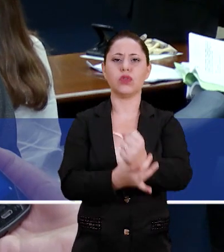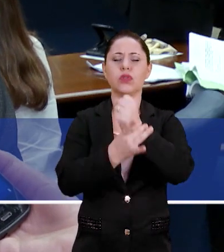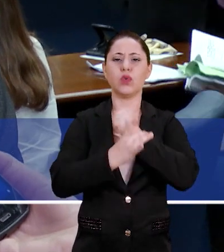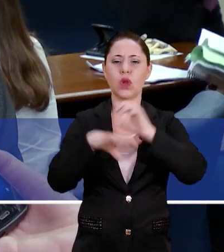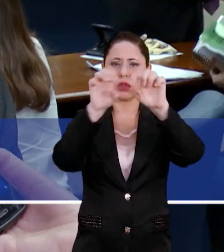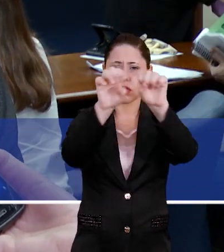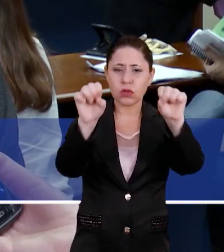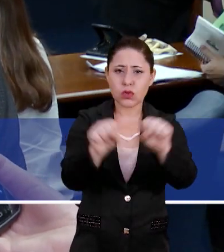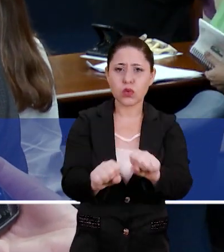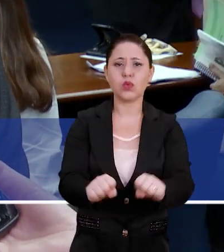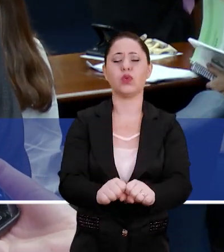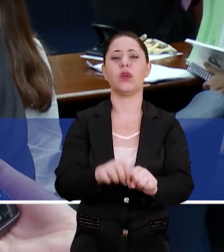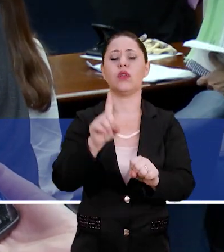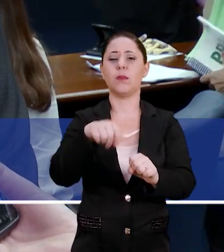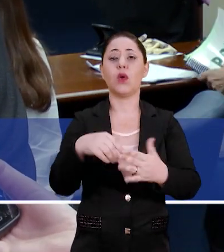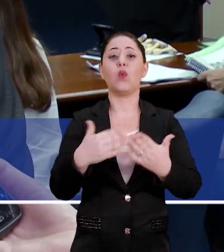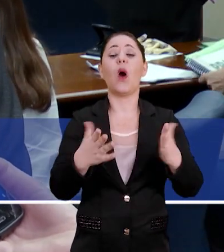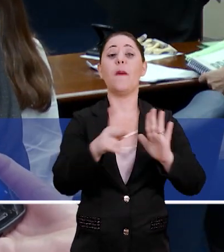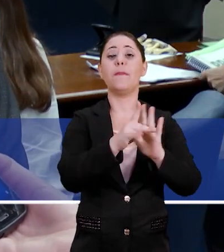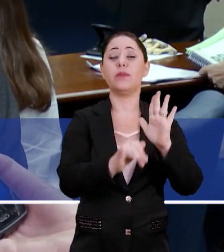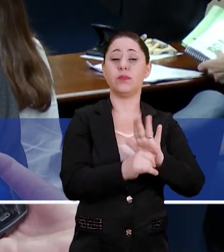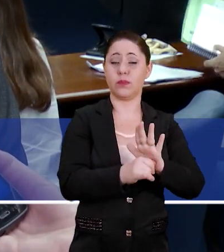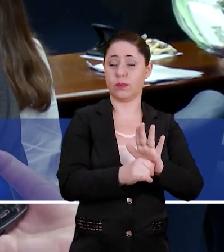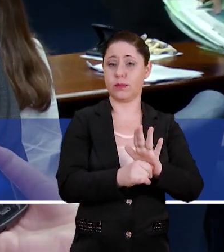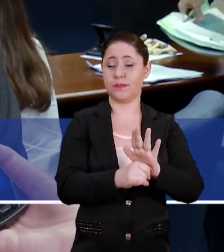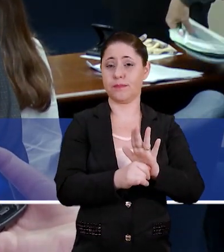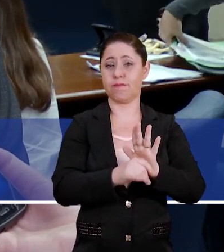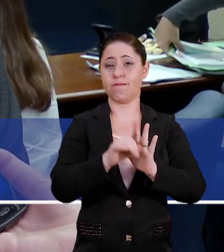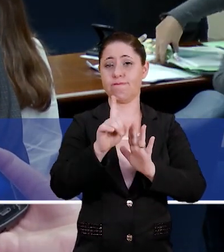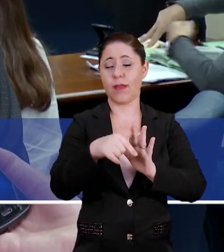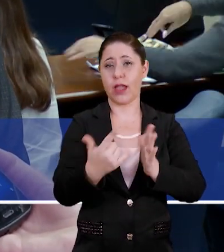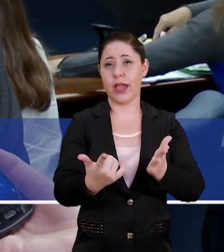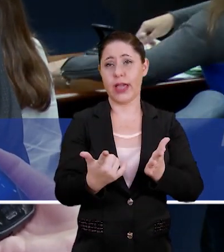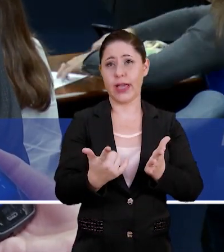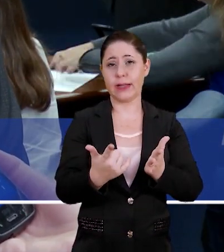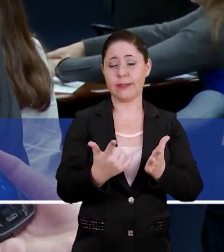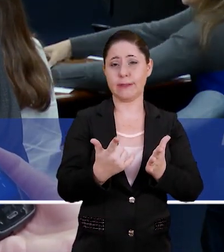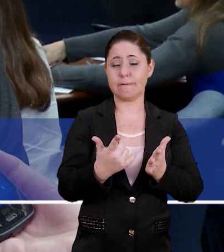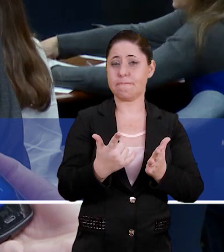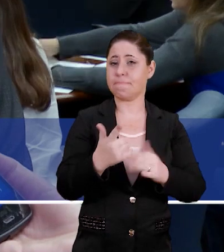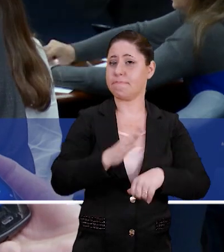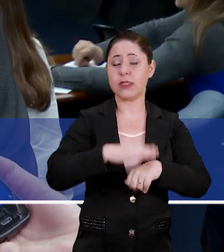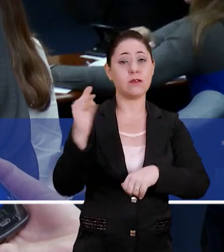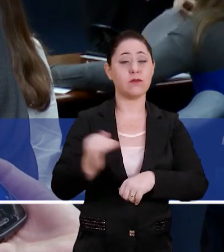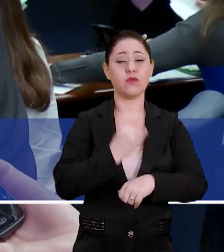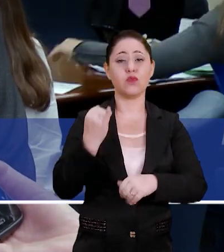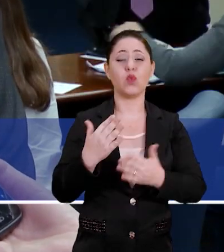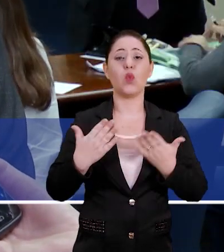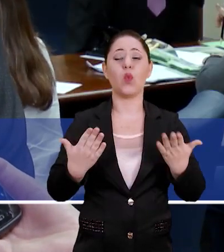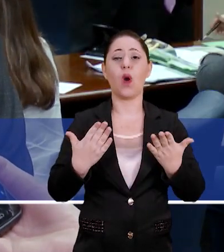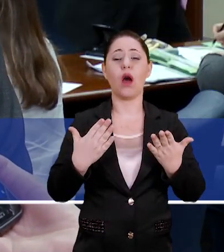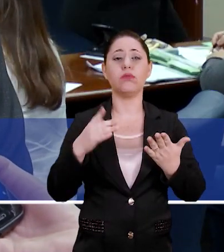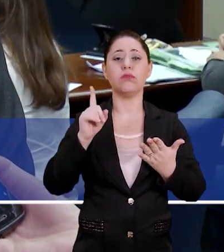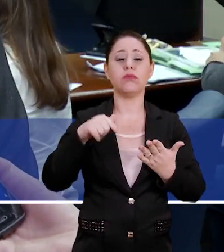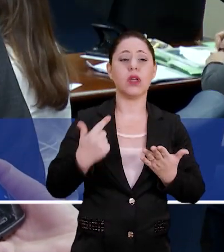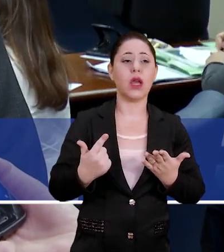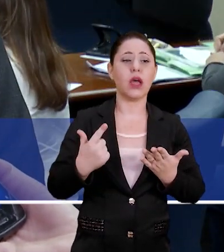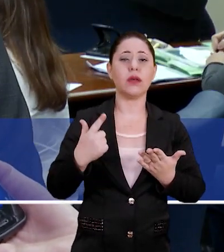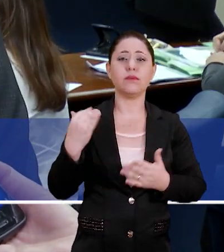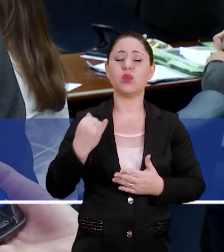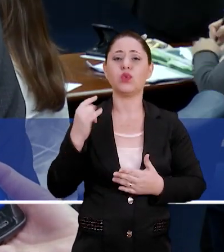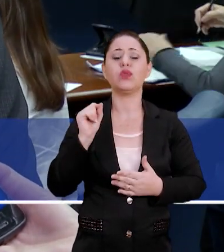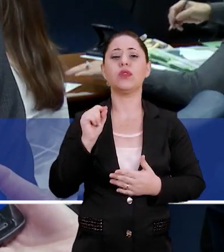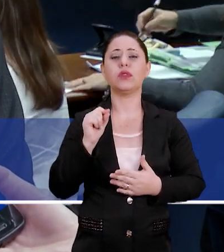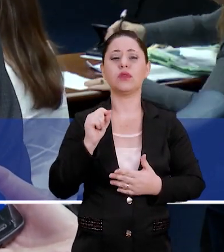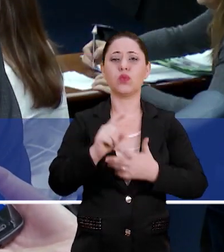de segurança, de infraestrutura, quais os projetos, digamos, de vulto, qual é o viés